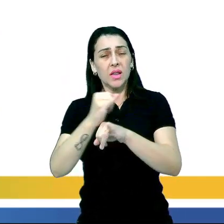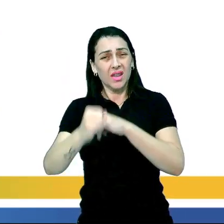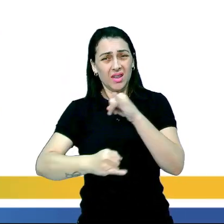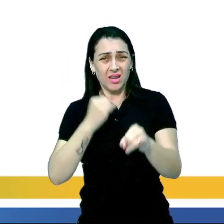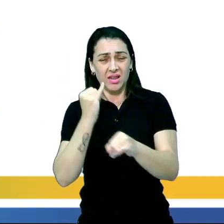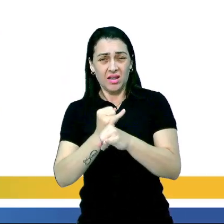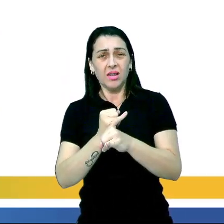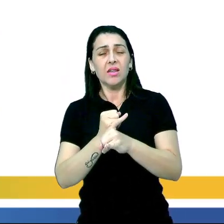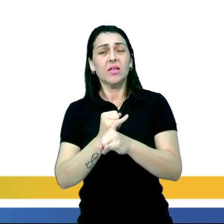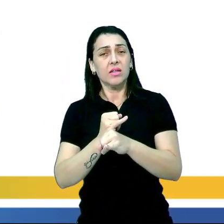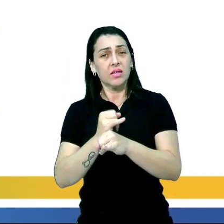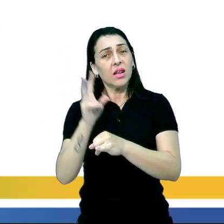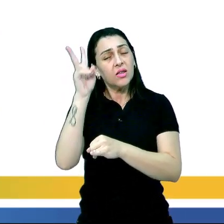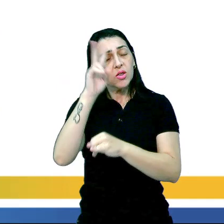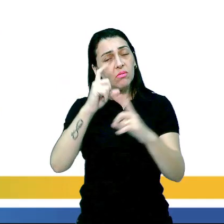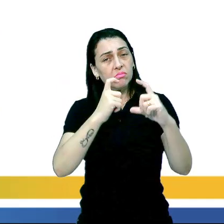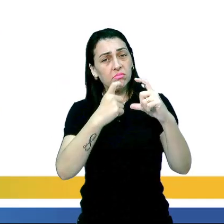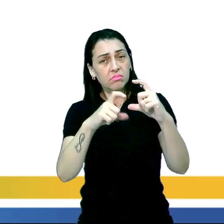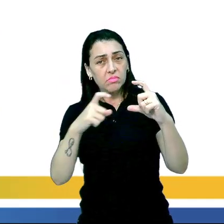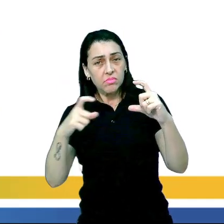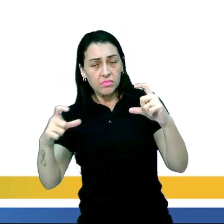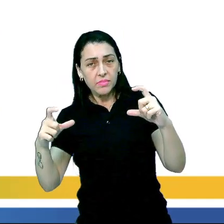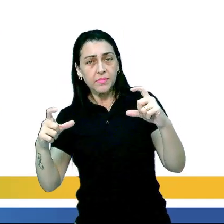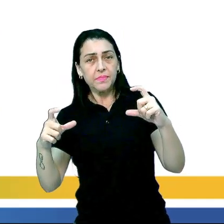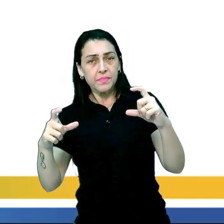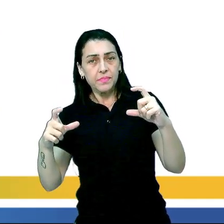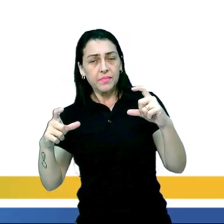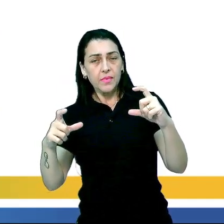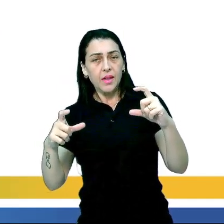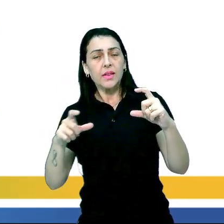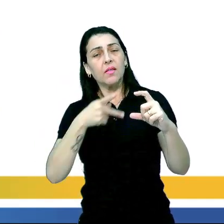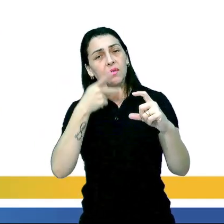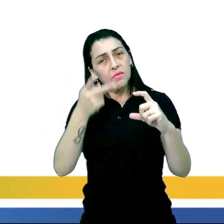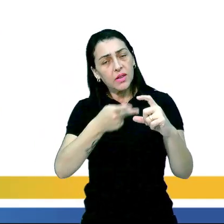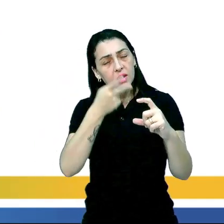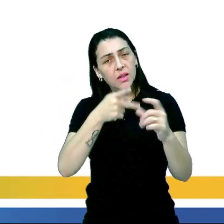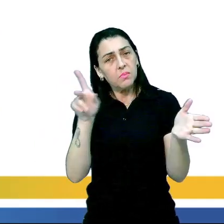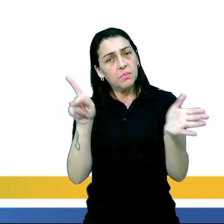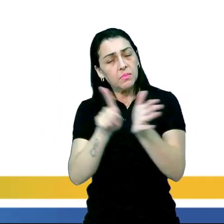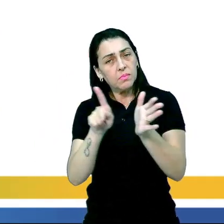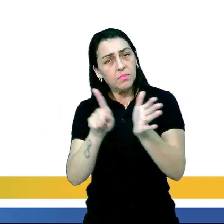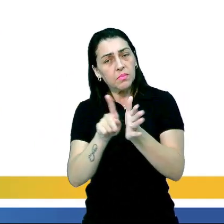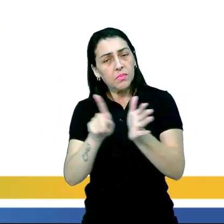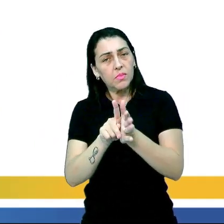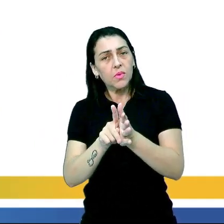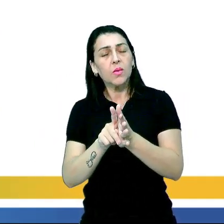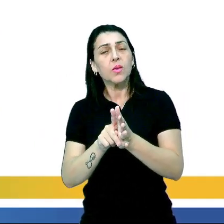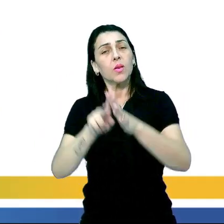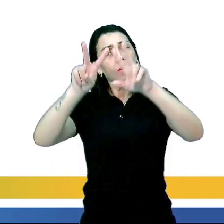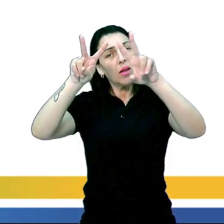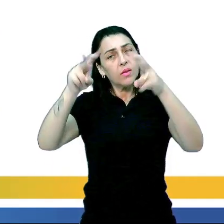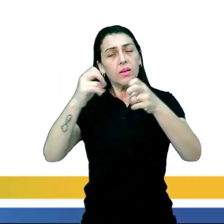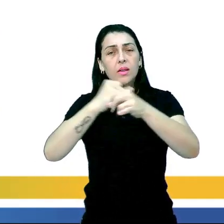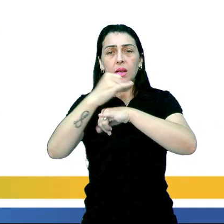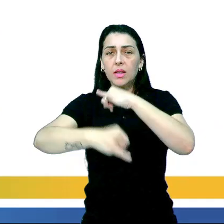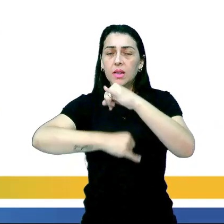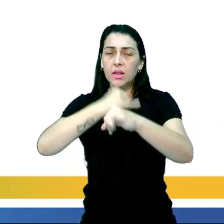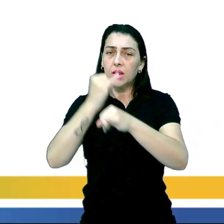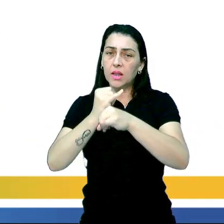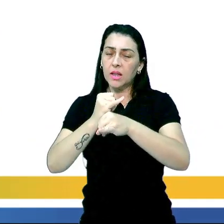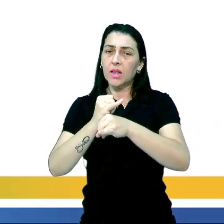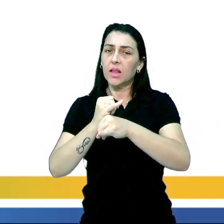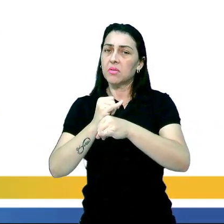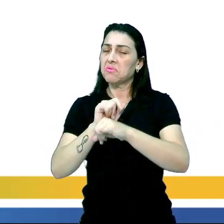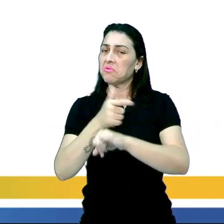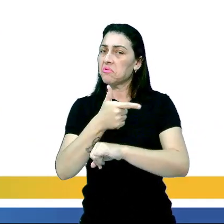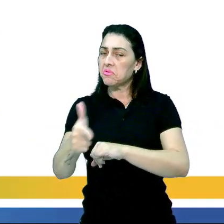de acordo com a história em quadrinho aí, com a tirinha, ele está falando especificamente sobre isso, que os assuntos da internet são